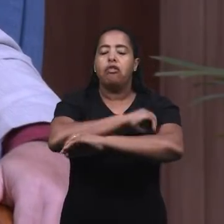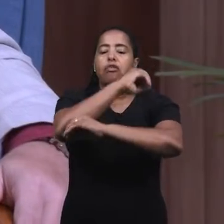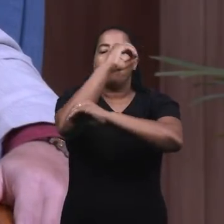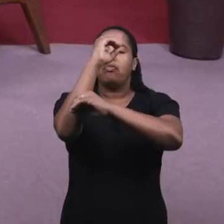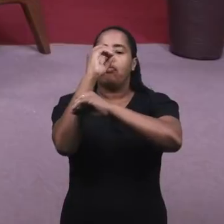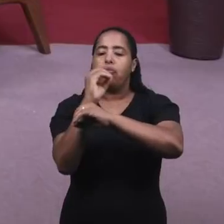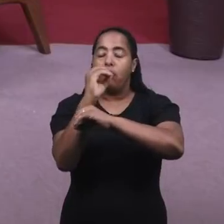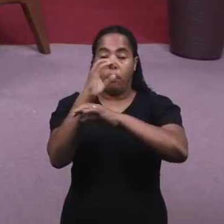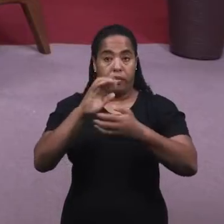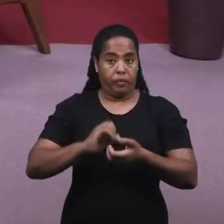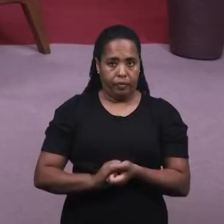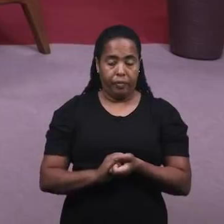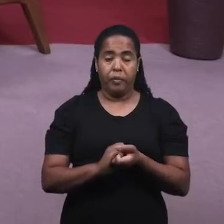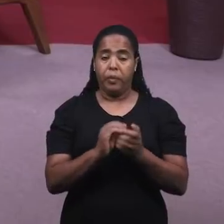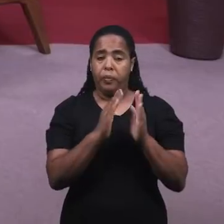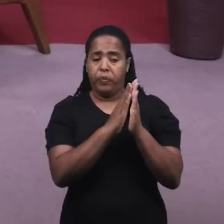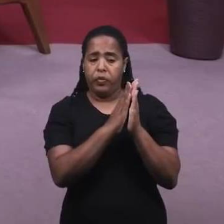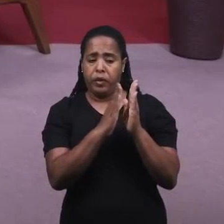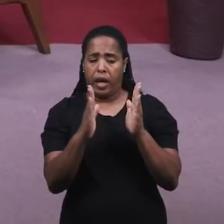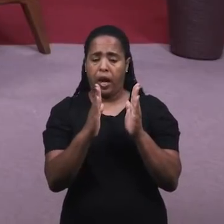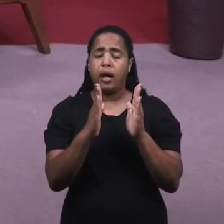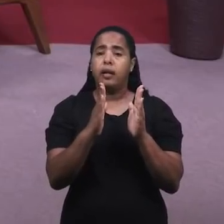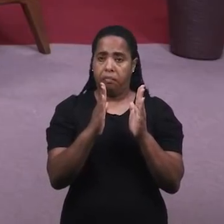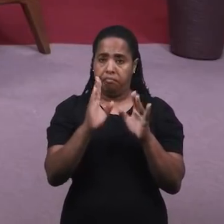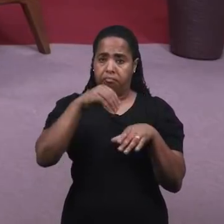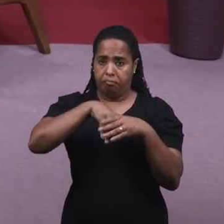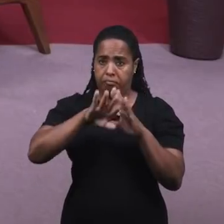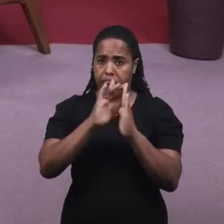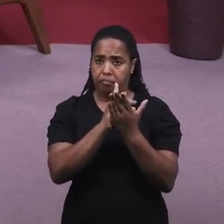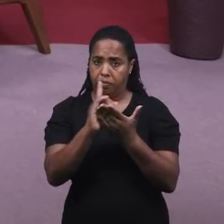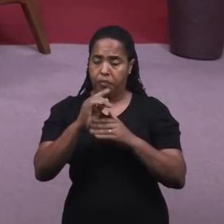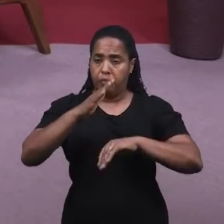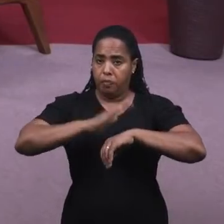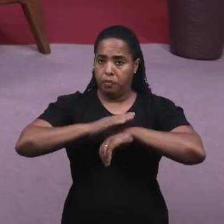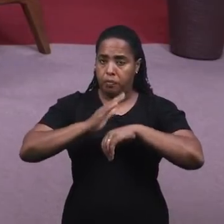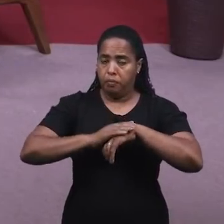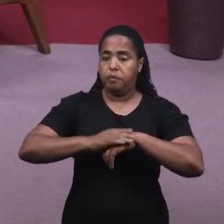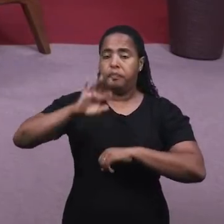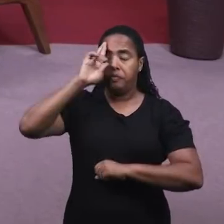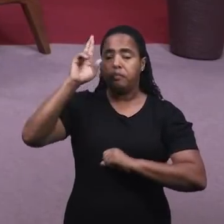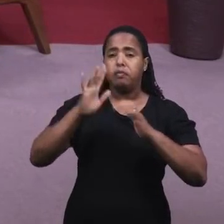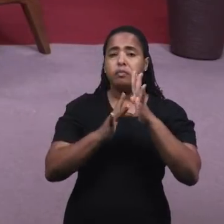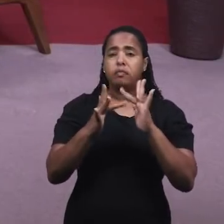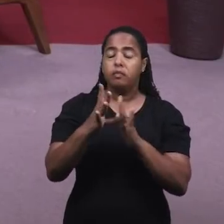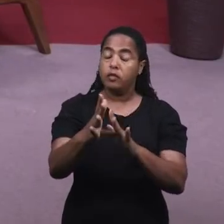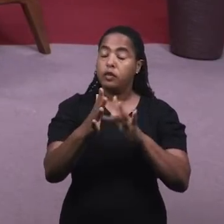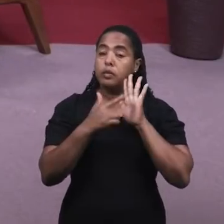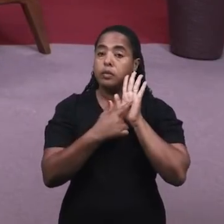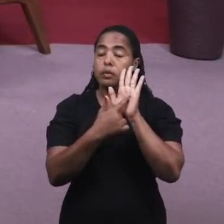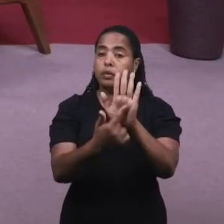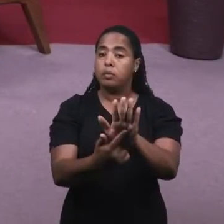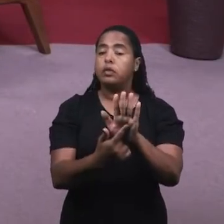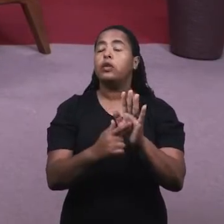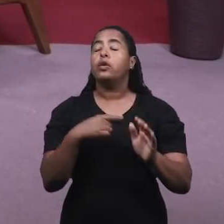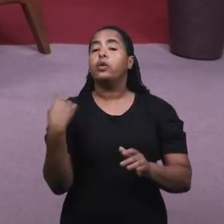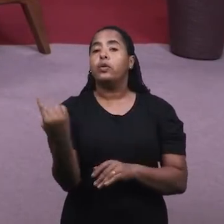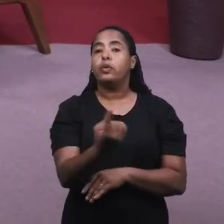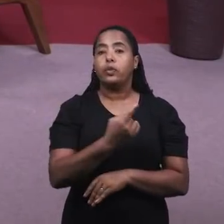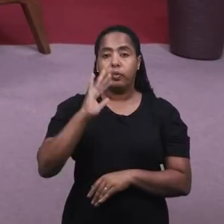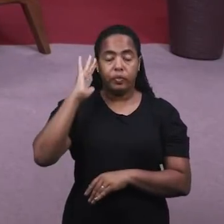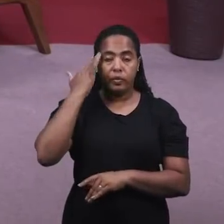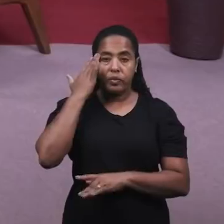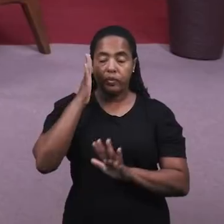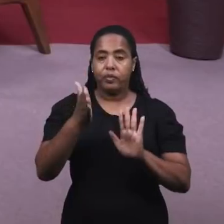instantes. Essa passagem bíblica, dita pelo próprio Senhor Jesus, tem por objetivo nos fazer entender o projeto de